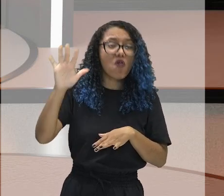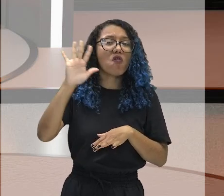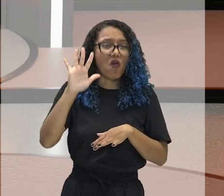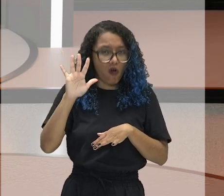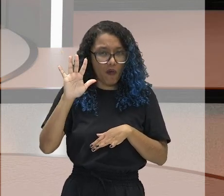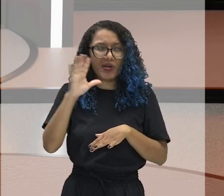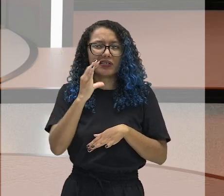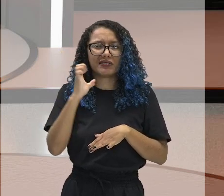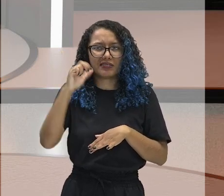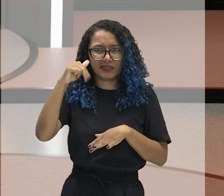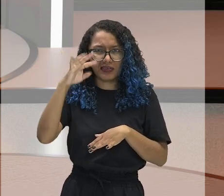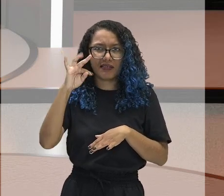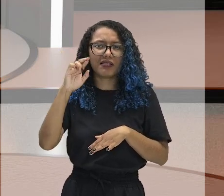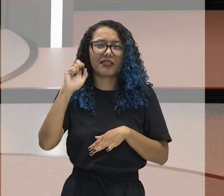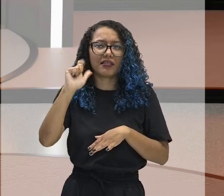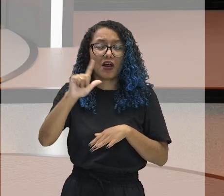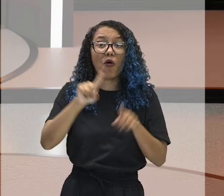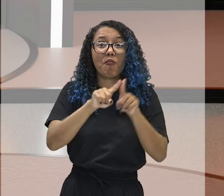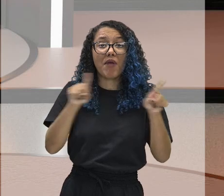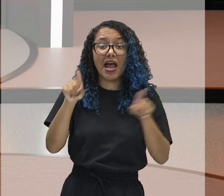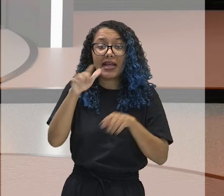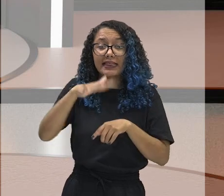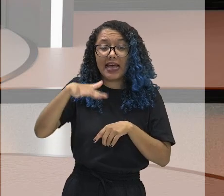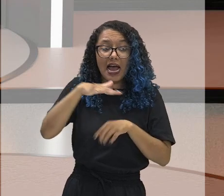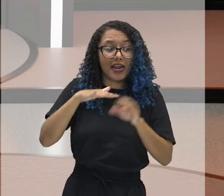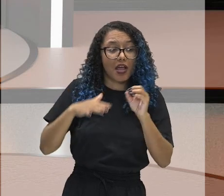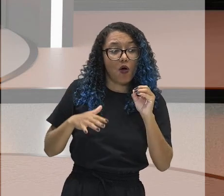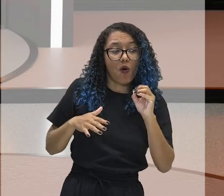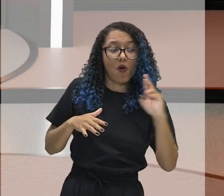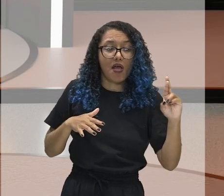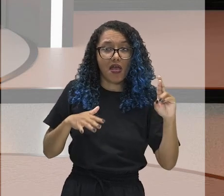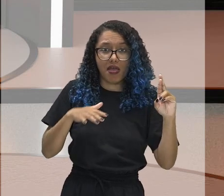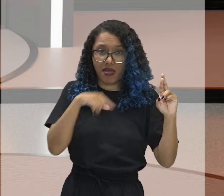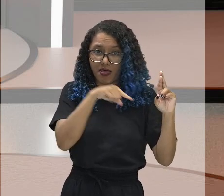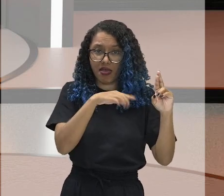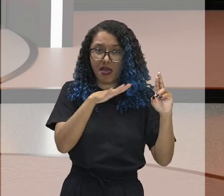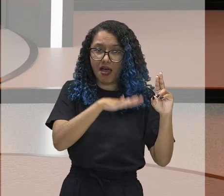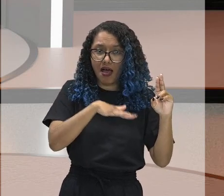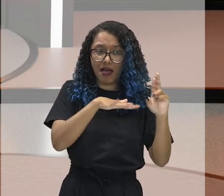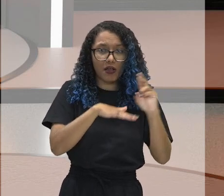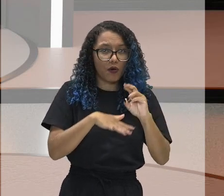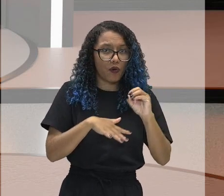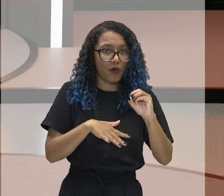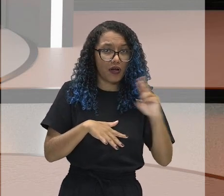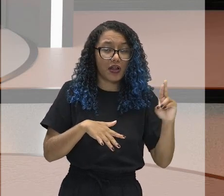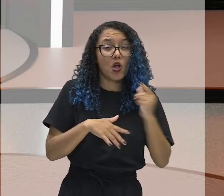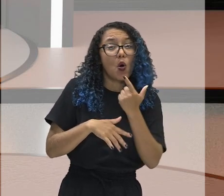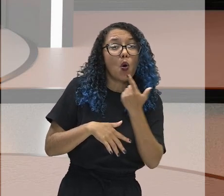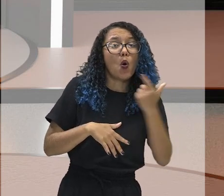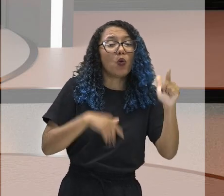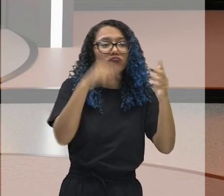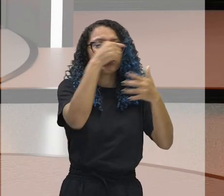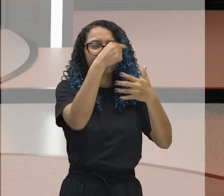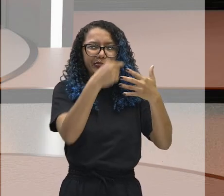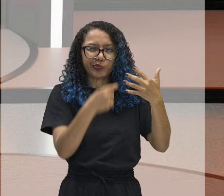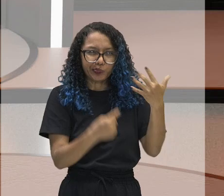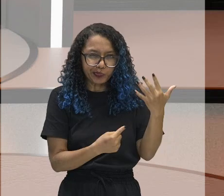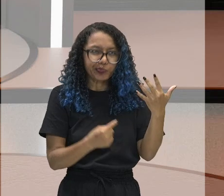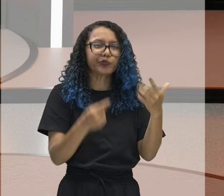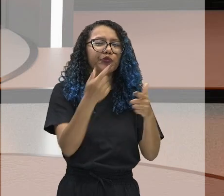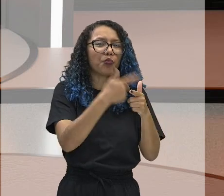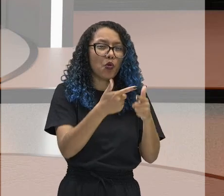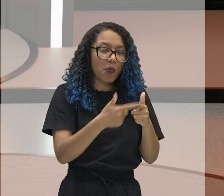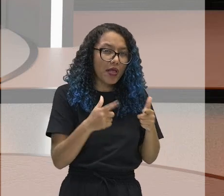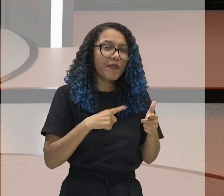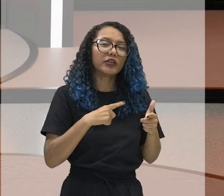no Oriente estava acontecendo outros fatos. Na própria Constantinopla, o Império Romano do Oriente,